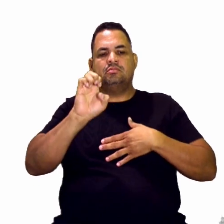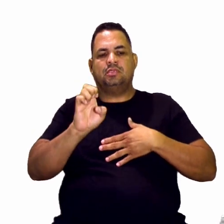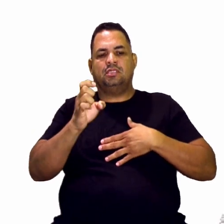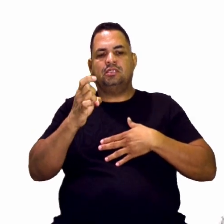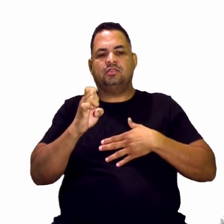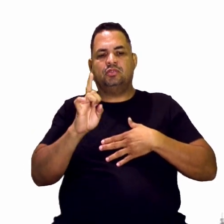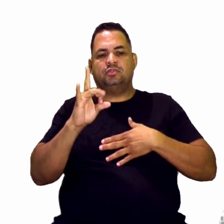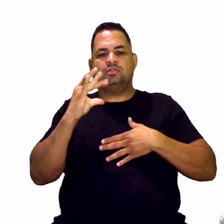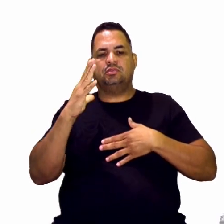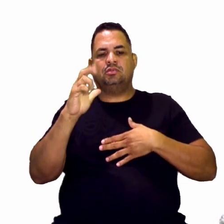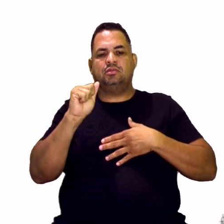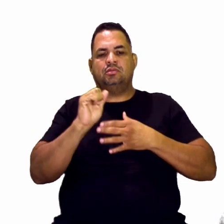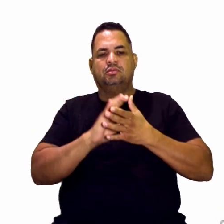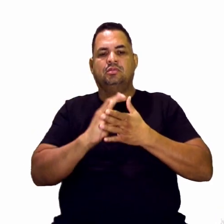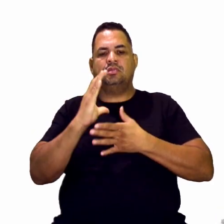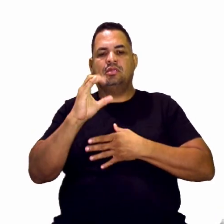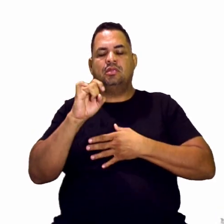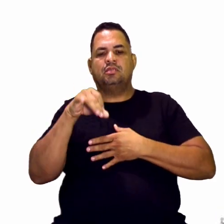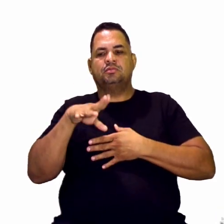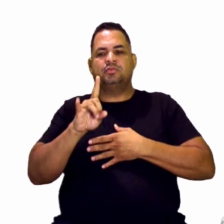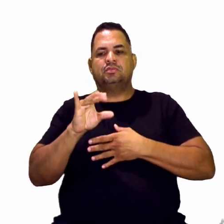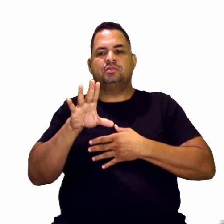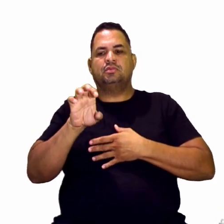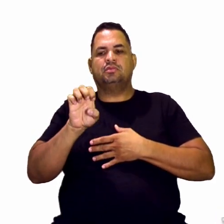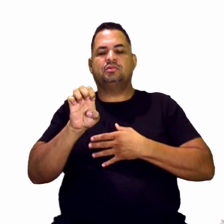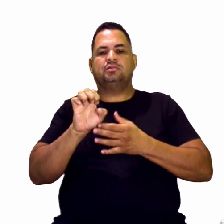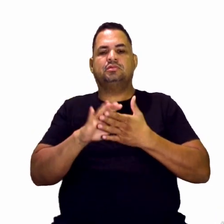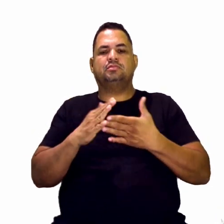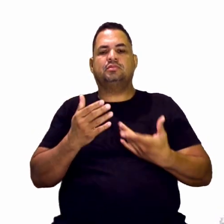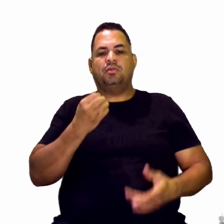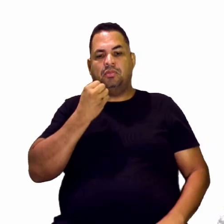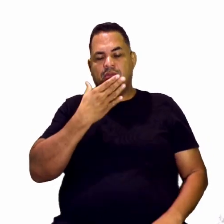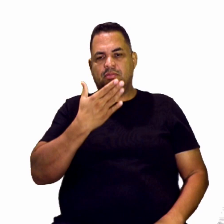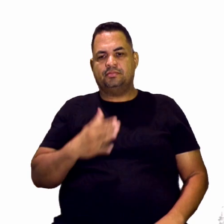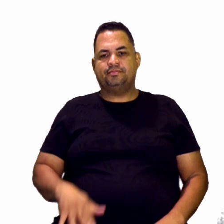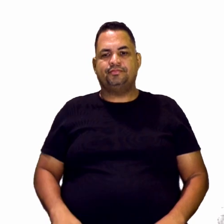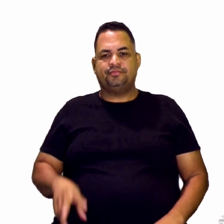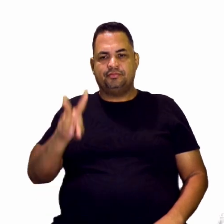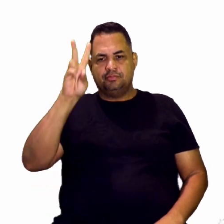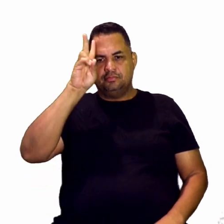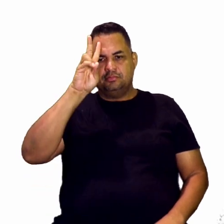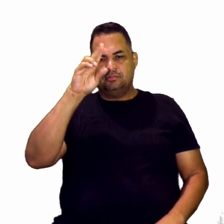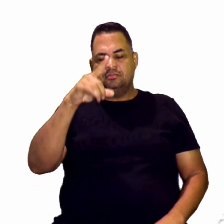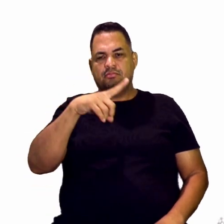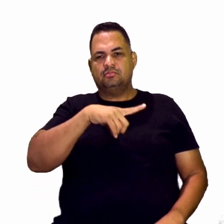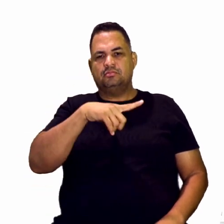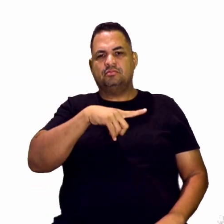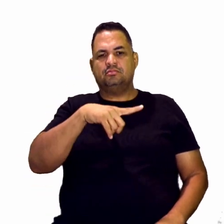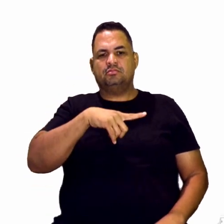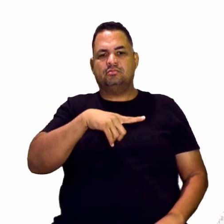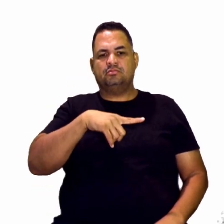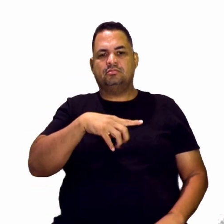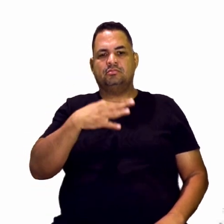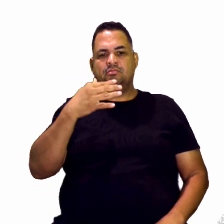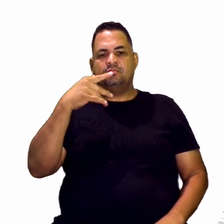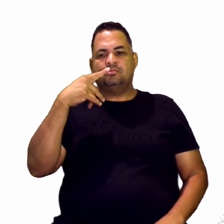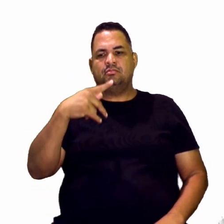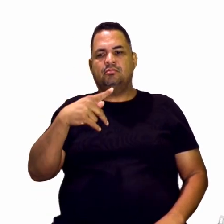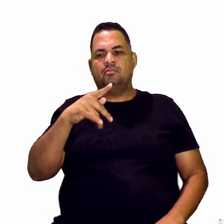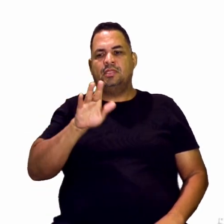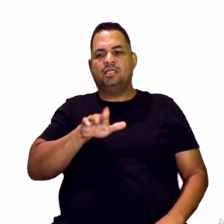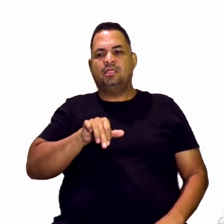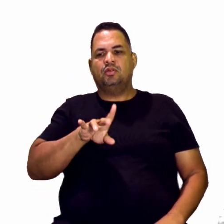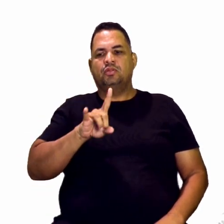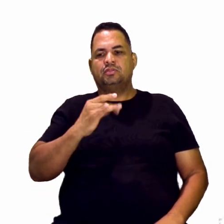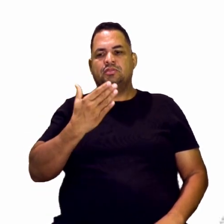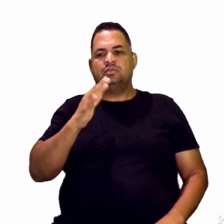exocitose e plasmocitose, tá bom? Lembrando também que nós temos aqui a pinocitose, que não